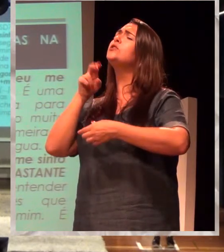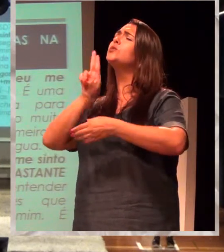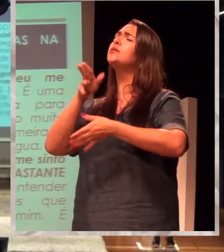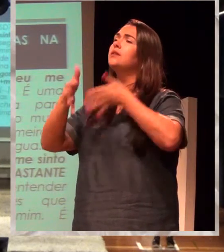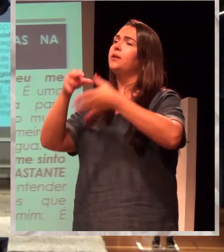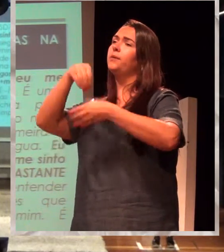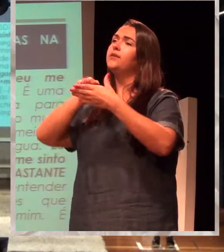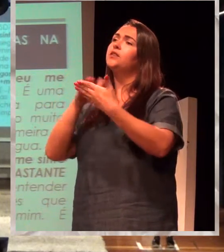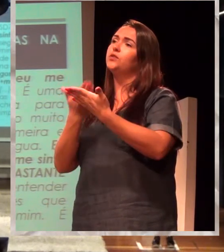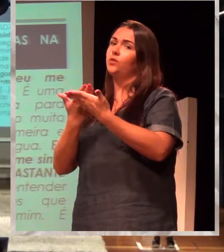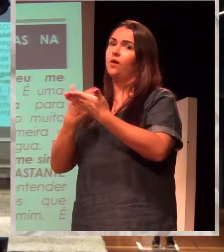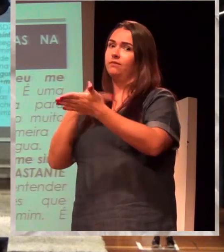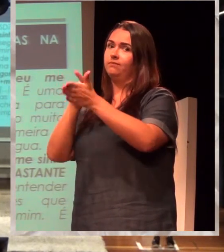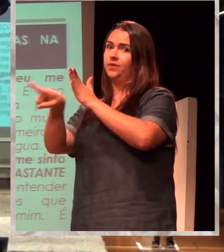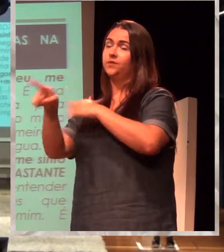escola.